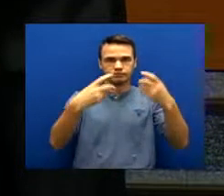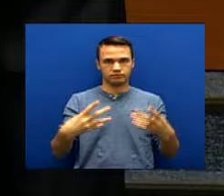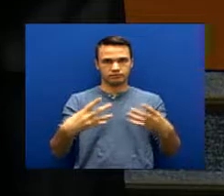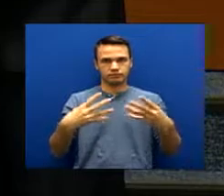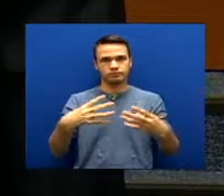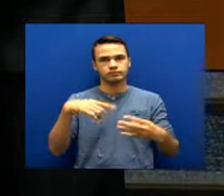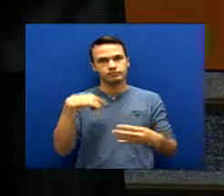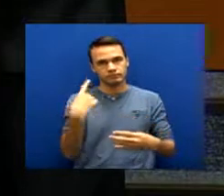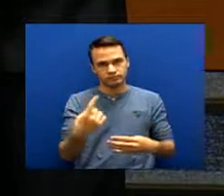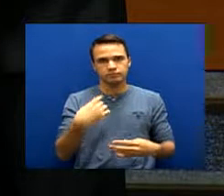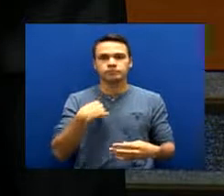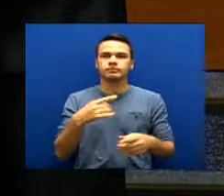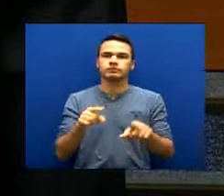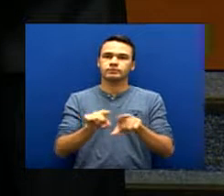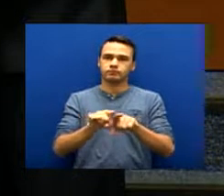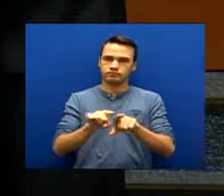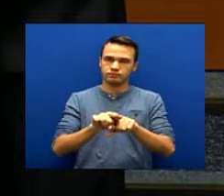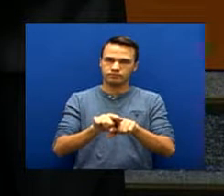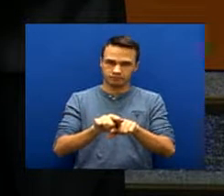e Taiguarinha.